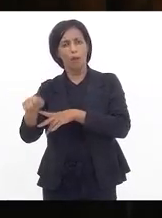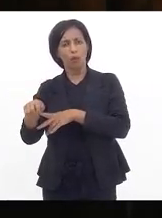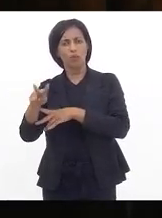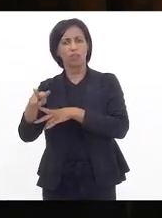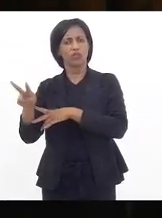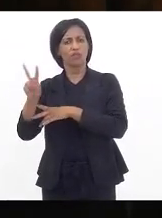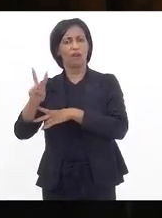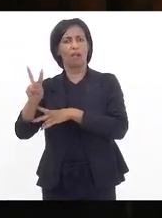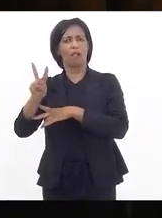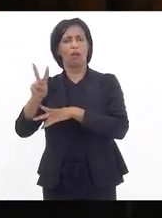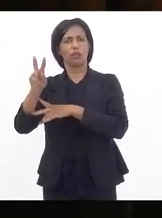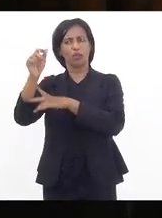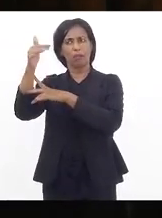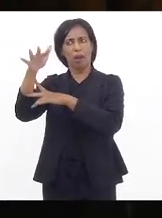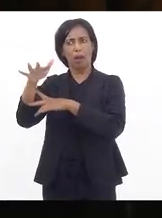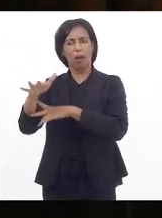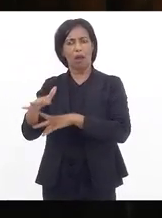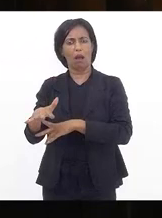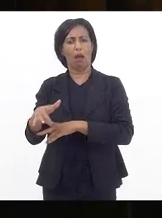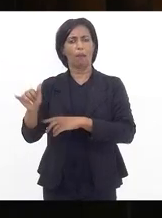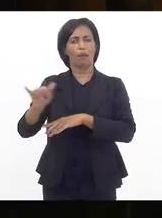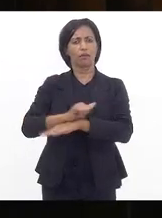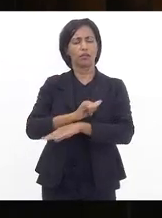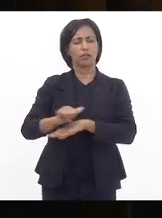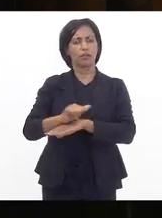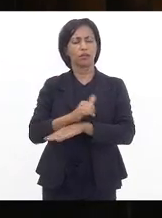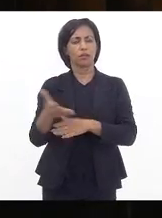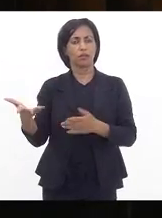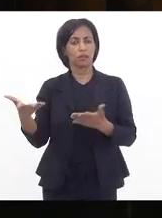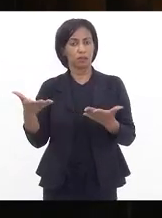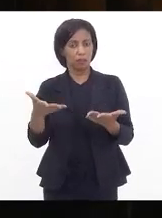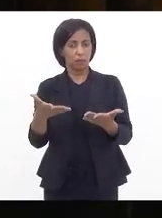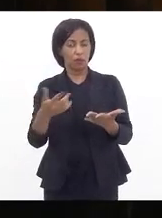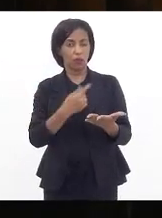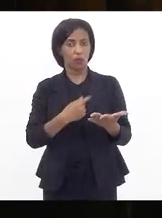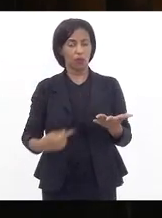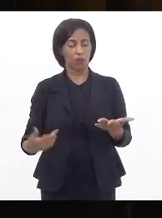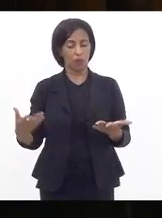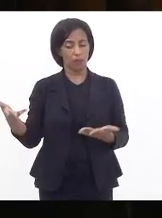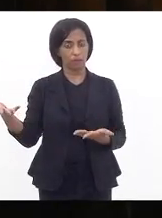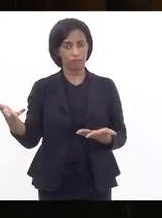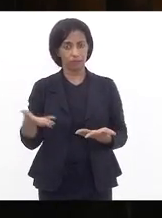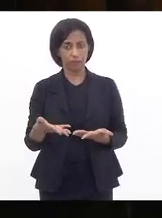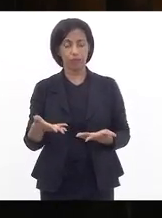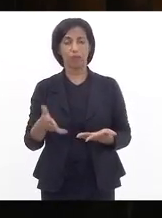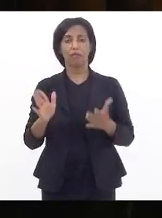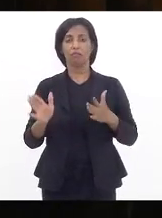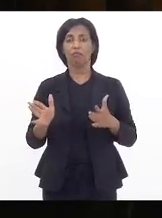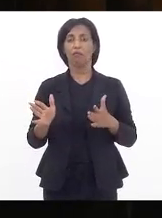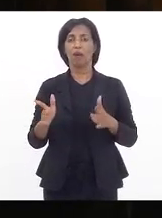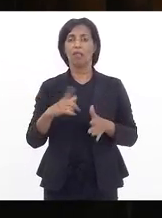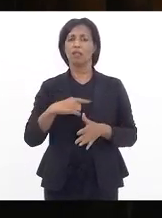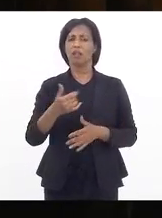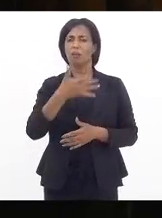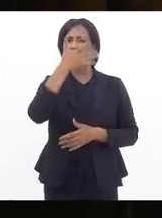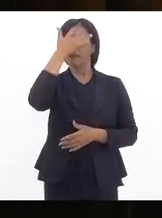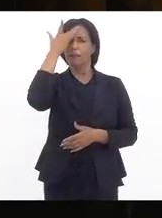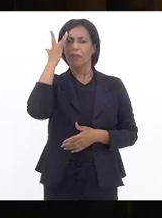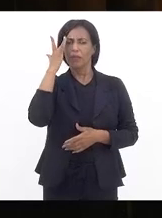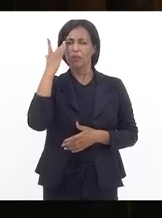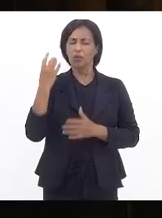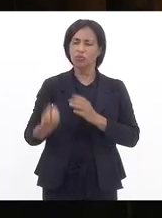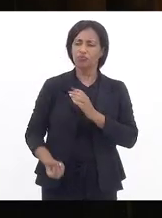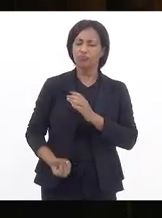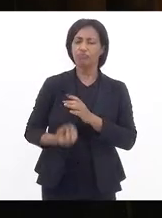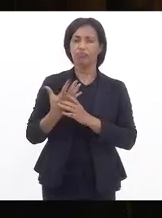em queda diante da estratégia e econômica colocada pelo atual governo e efetivamente São pessoas que